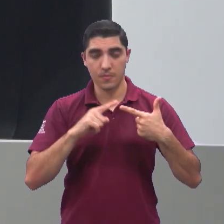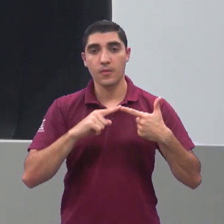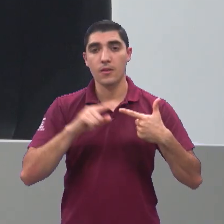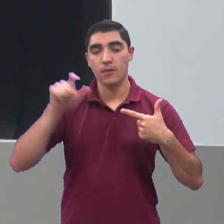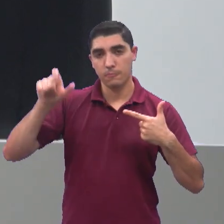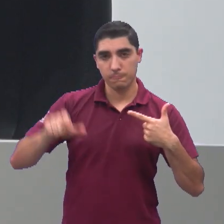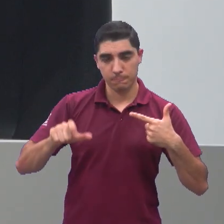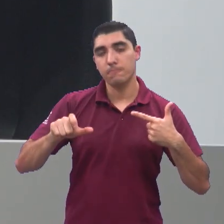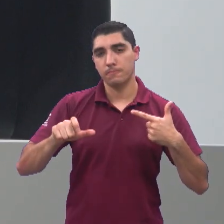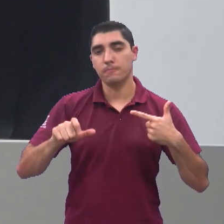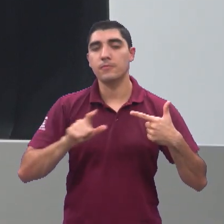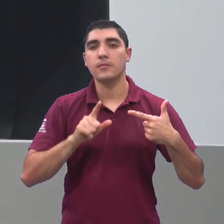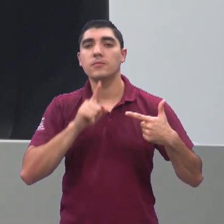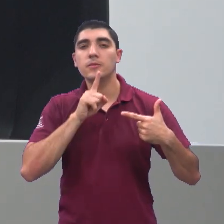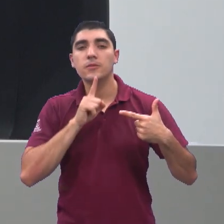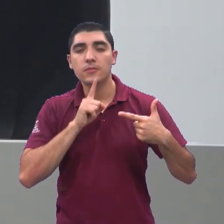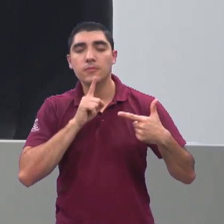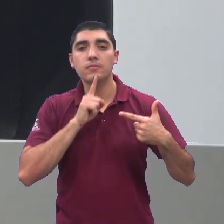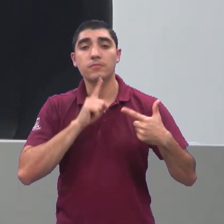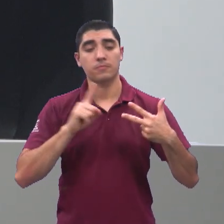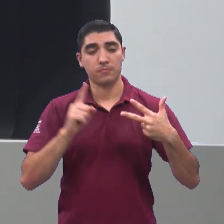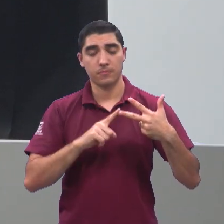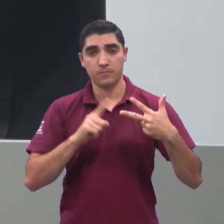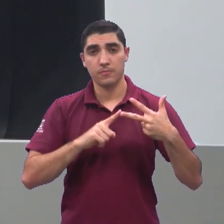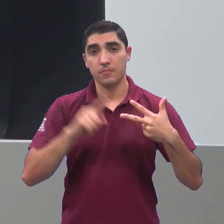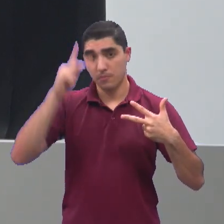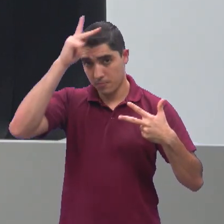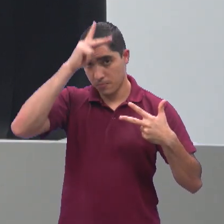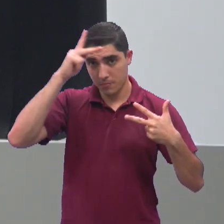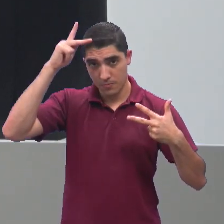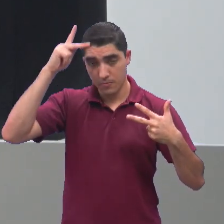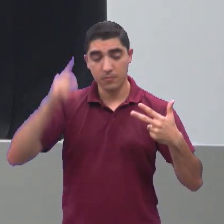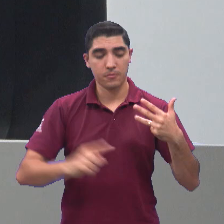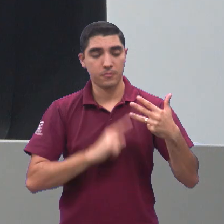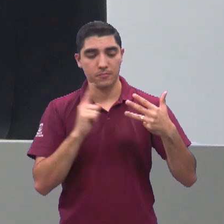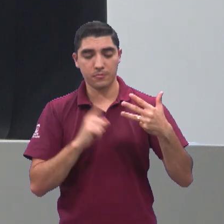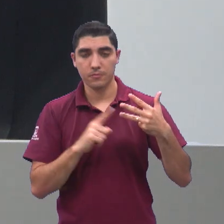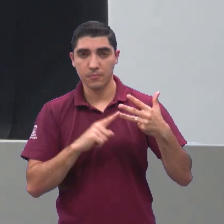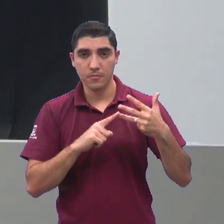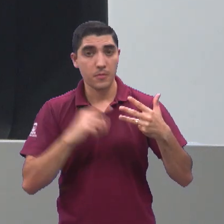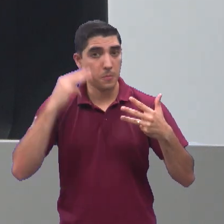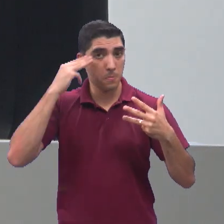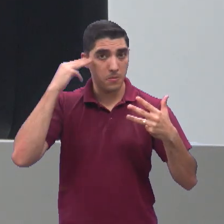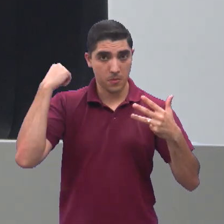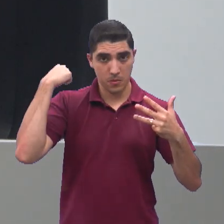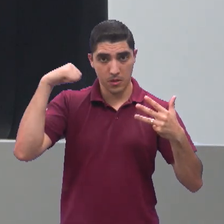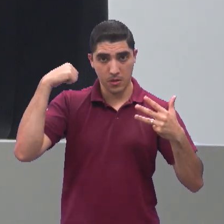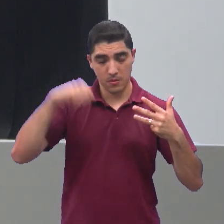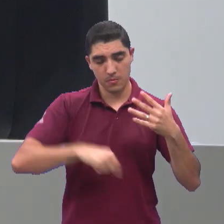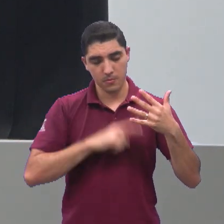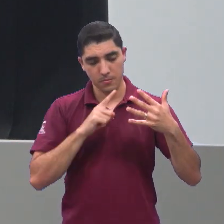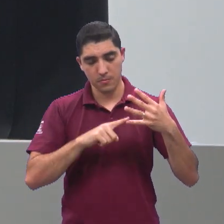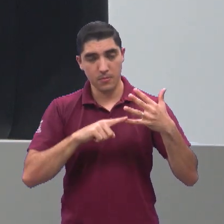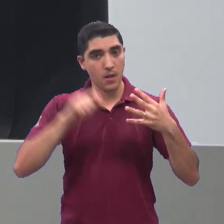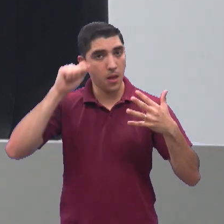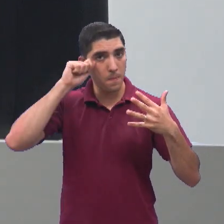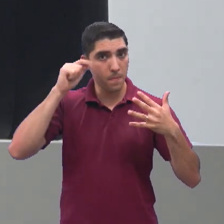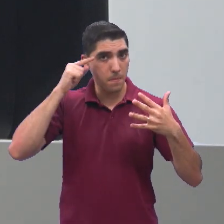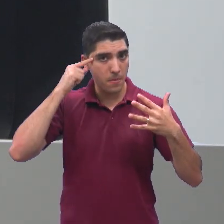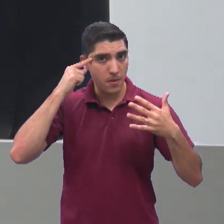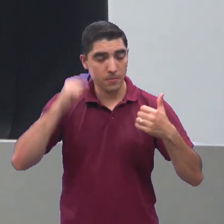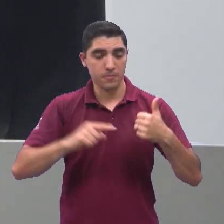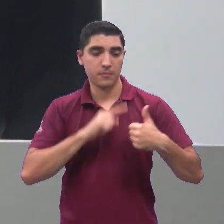Camargo, vereador Fernando Petiti, vereador Marcão da Academia, vereadora Amélia Naomi